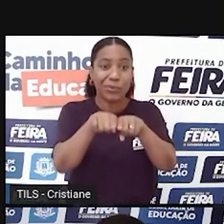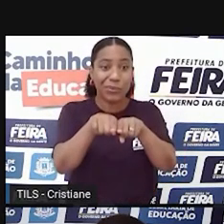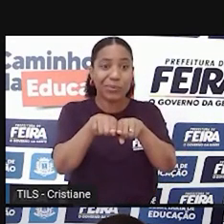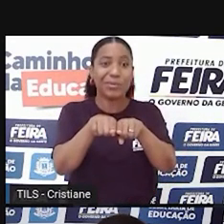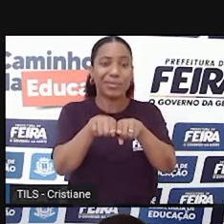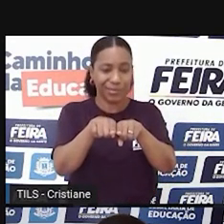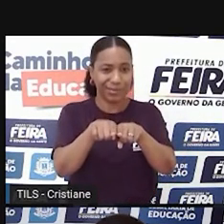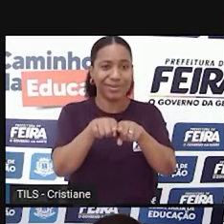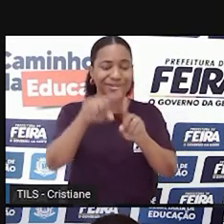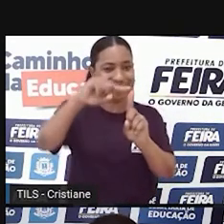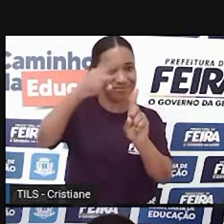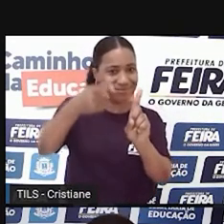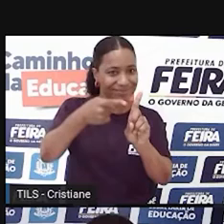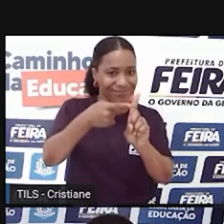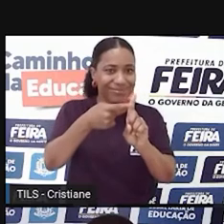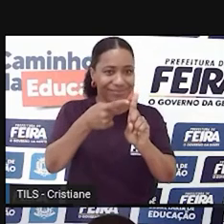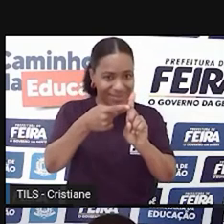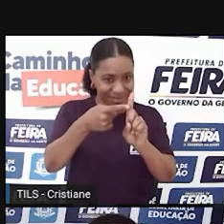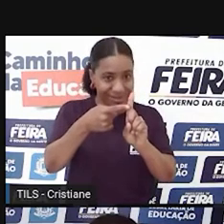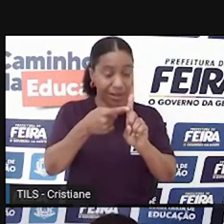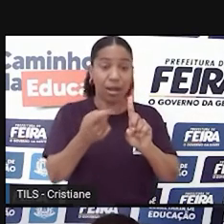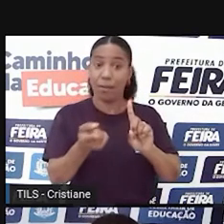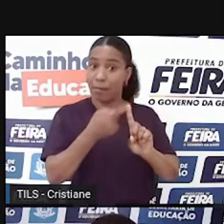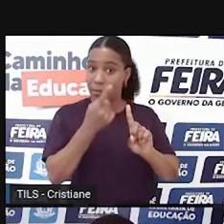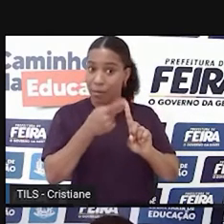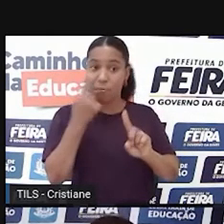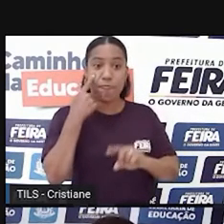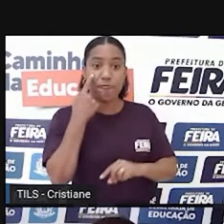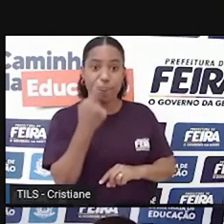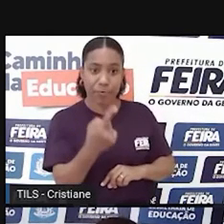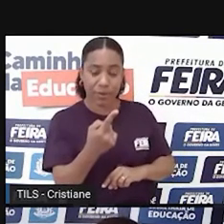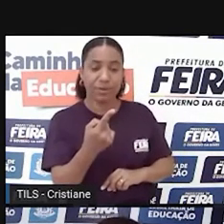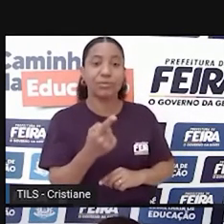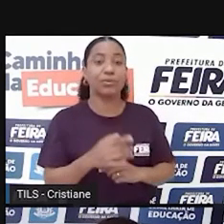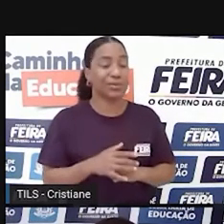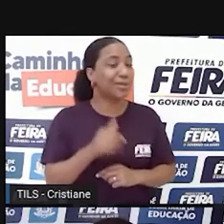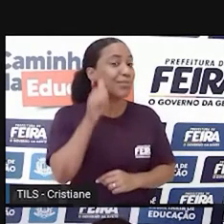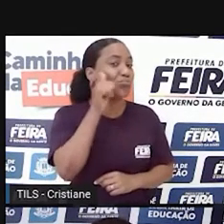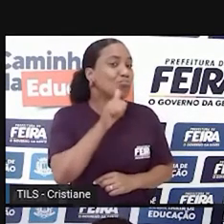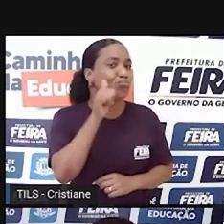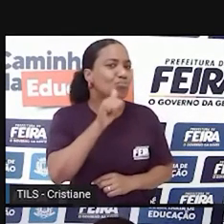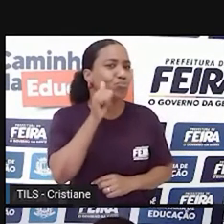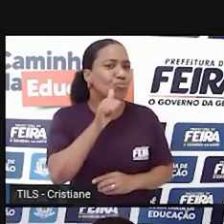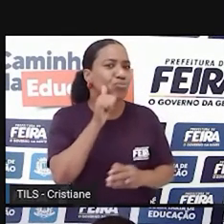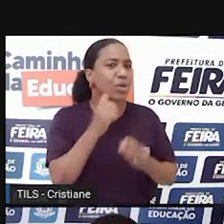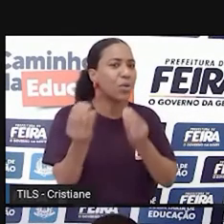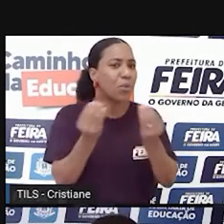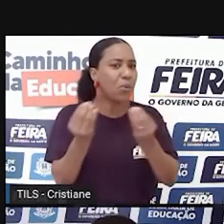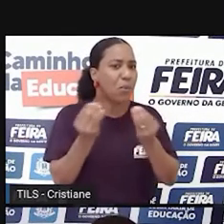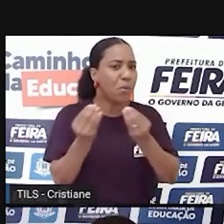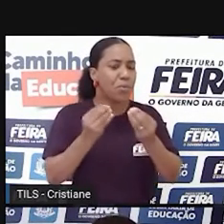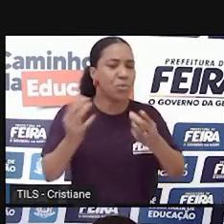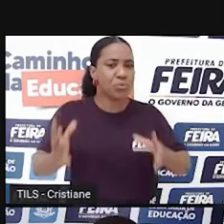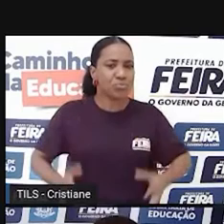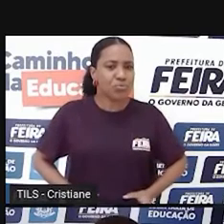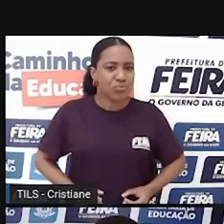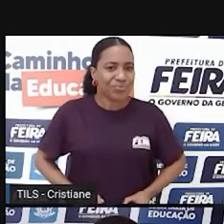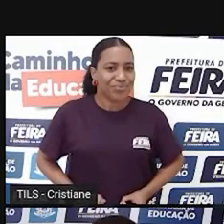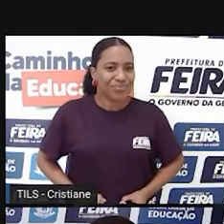sistema reprodutor feminino, depois o sistema reprodutor masculino. O sistema reprodutor feminino, ele é composto de alguns órgãos,